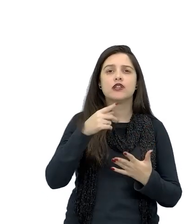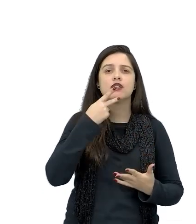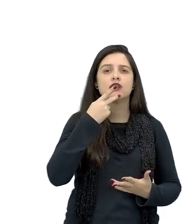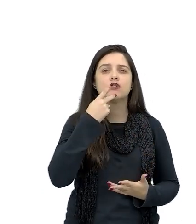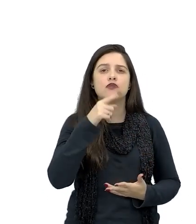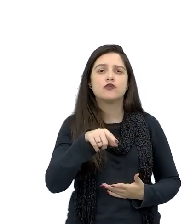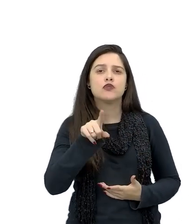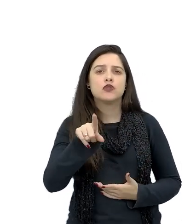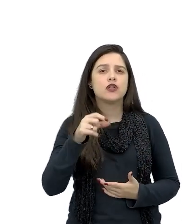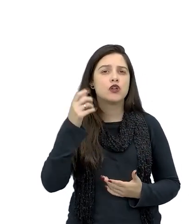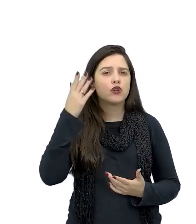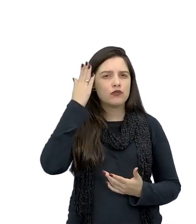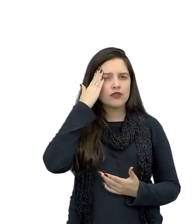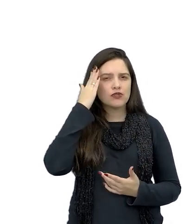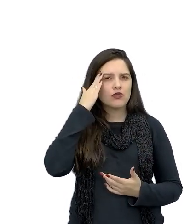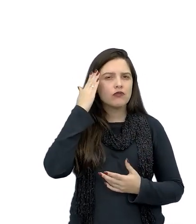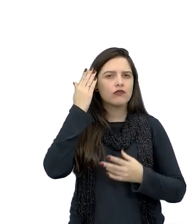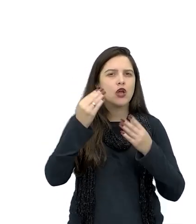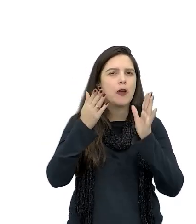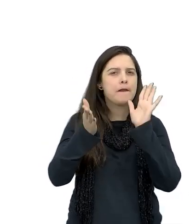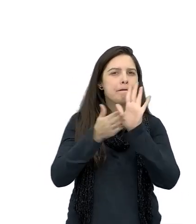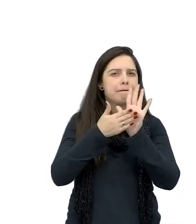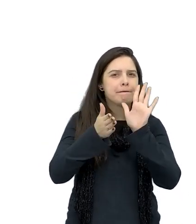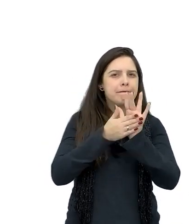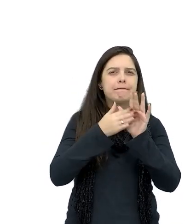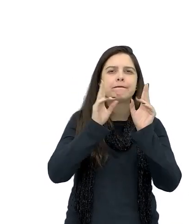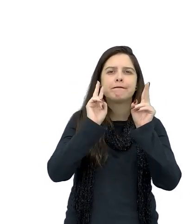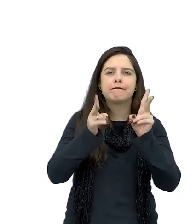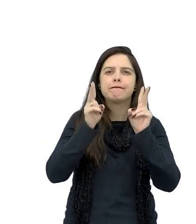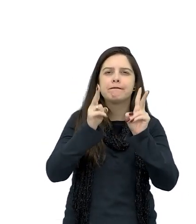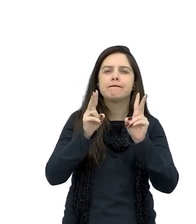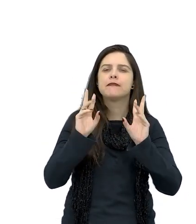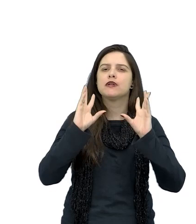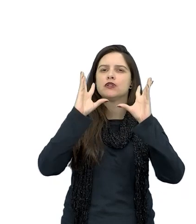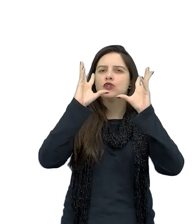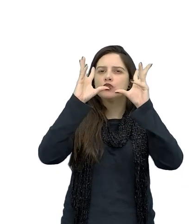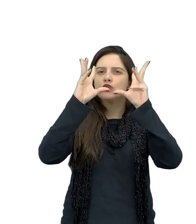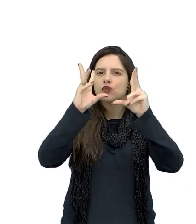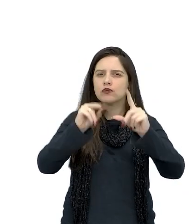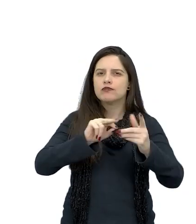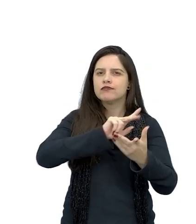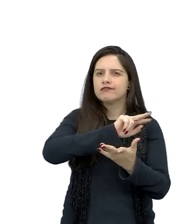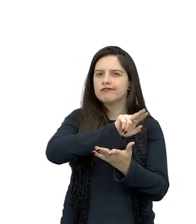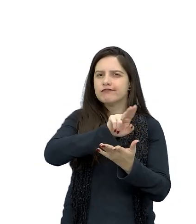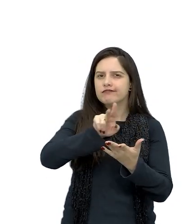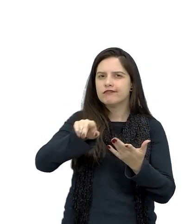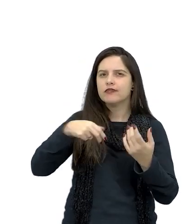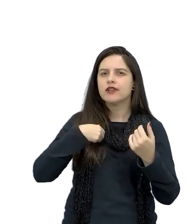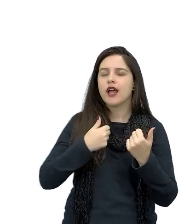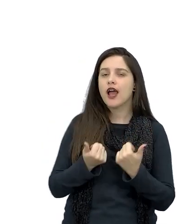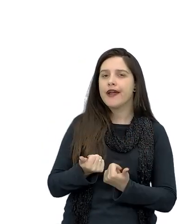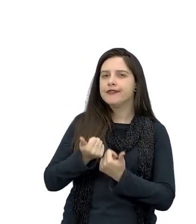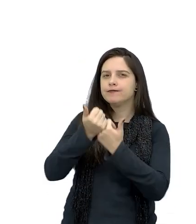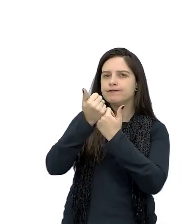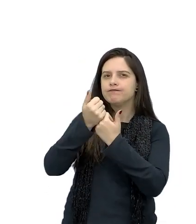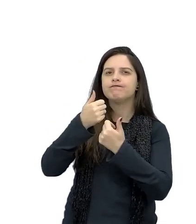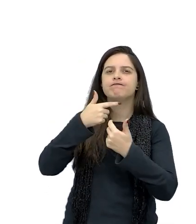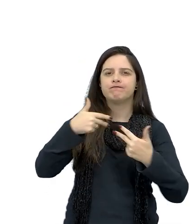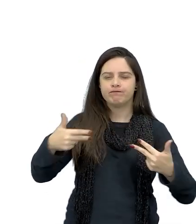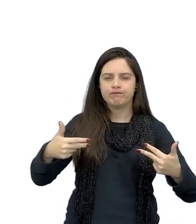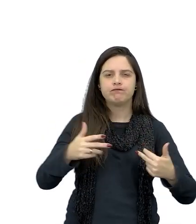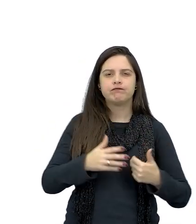gente, que quando eu selecionei essas duas aulas, pensei em explicitar o quanto as práticas de leitura apoiam as práticas de